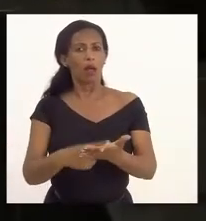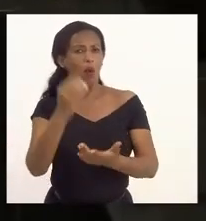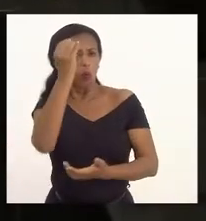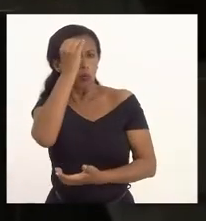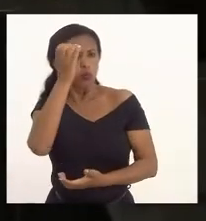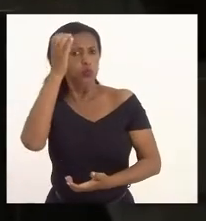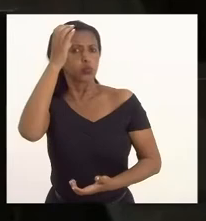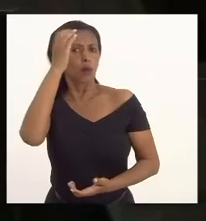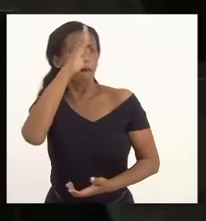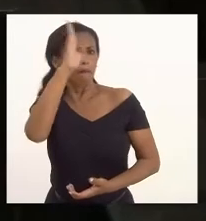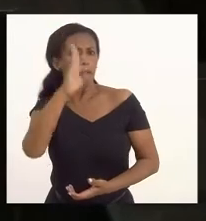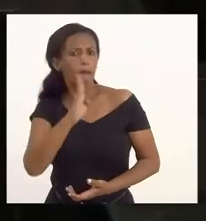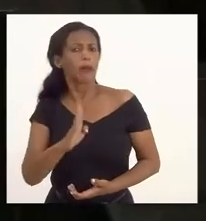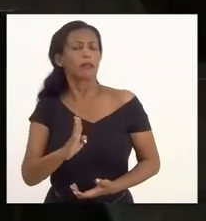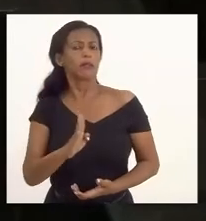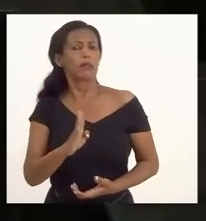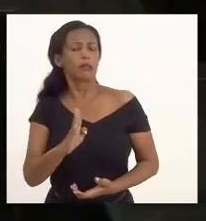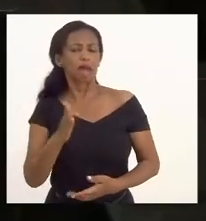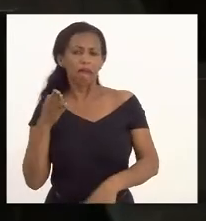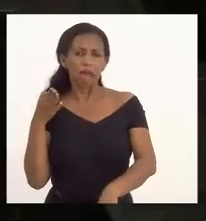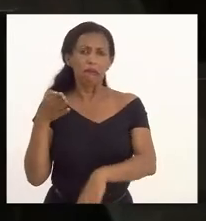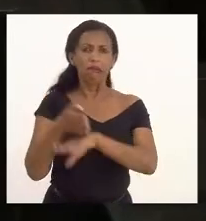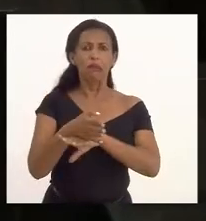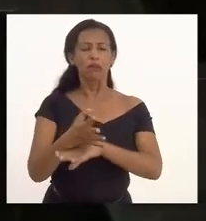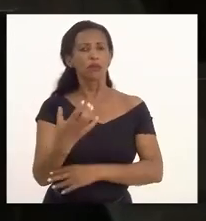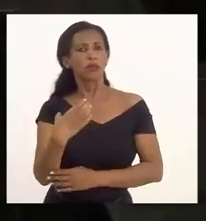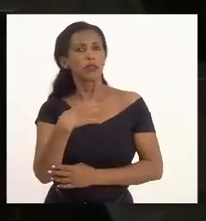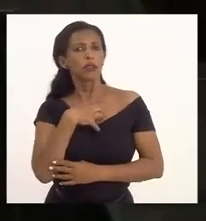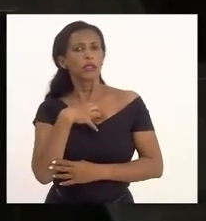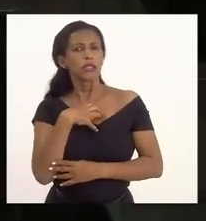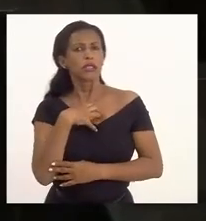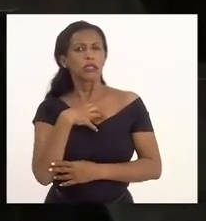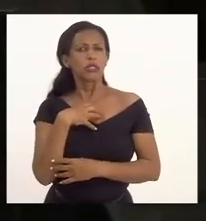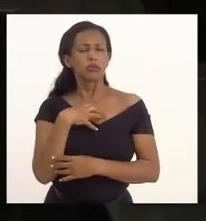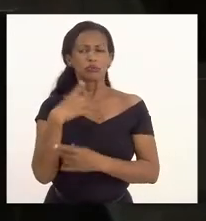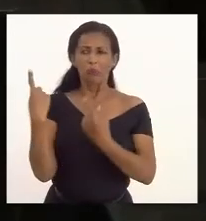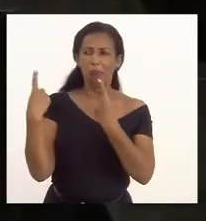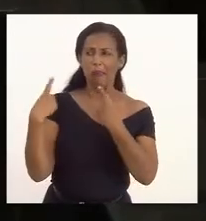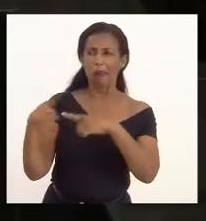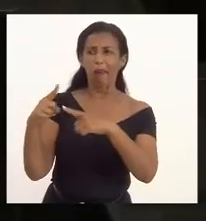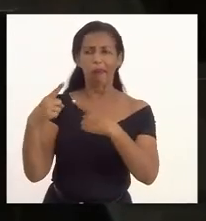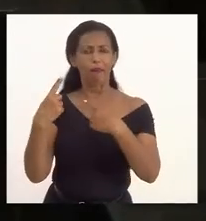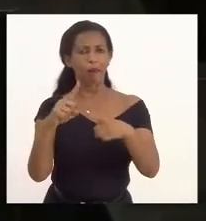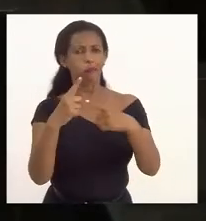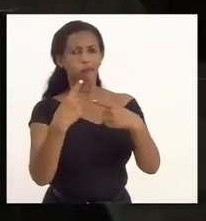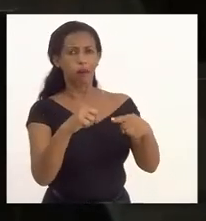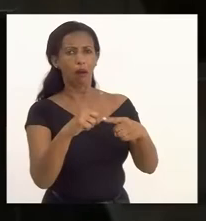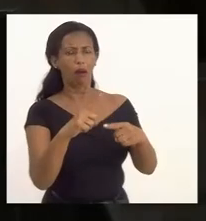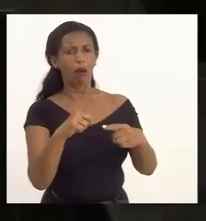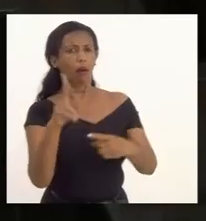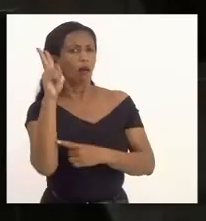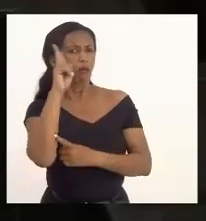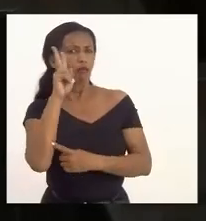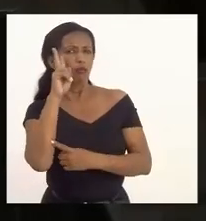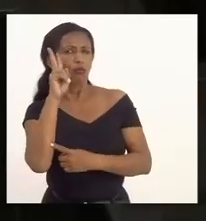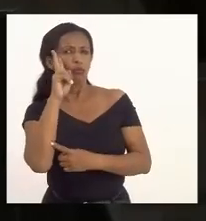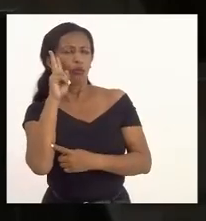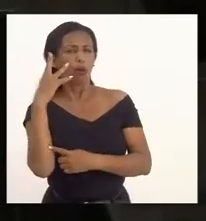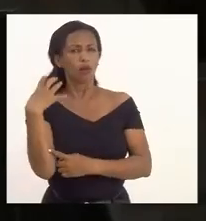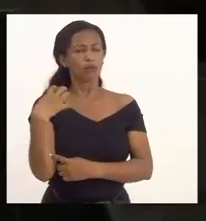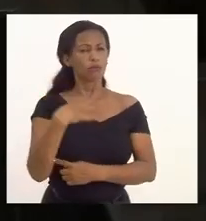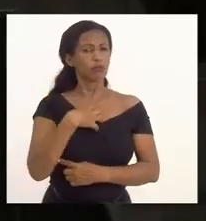civilização brasileiras. Ele atua no sentido de deturpar, né, fatos históricos, ele atua no sentido